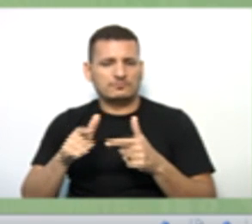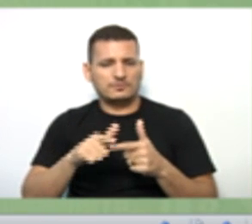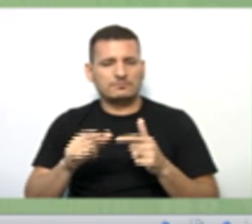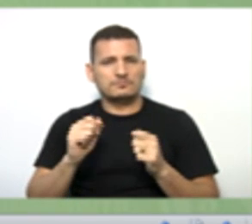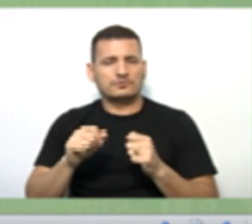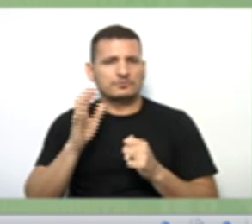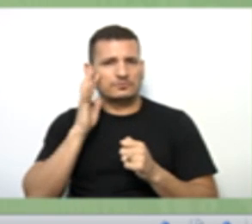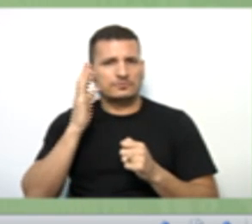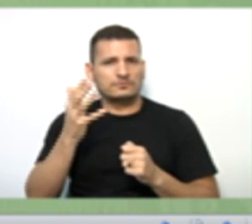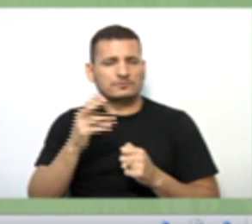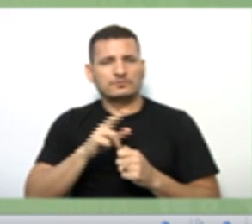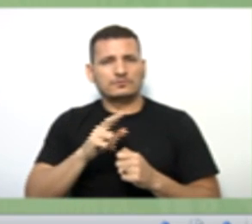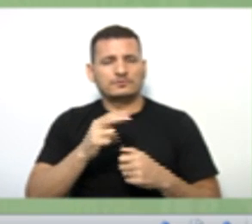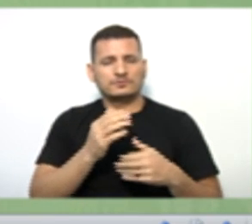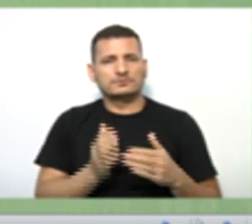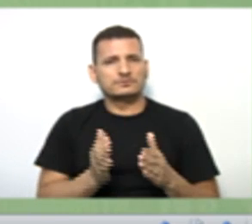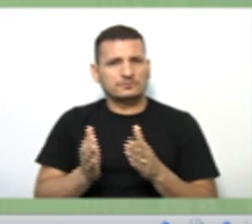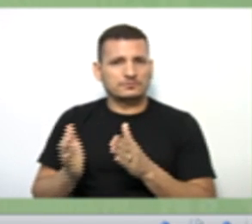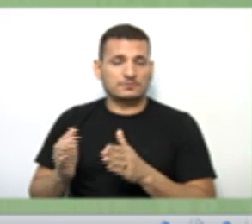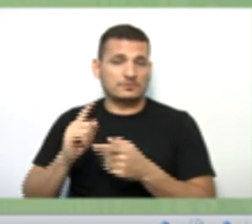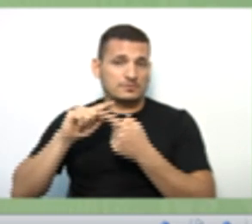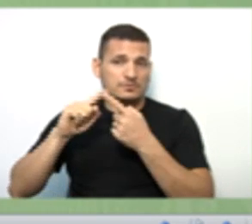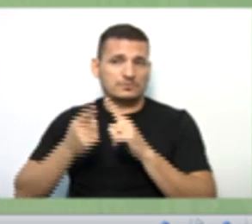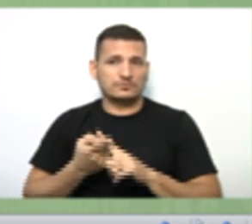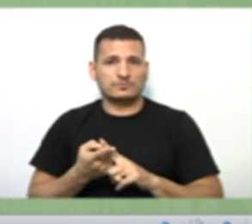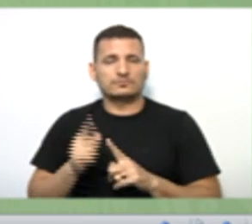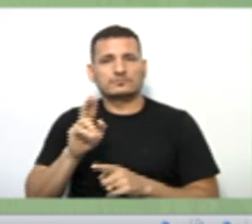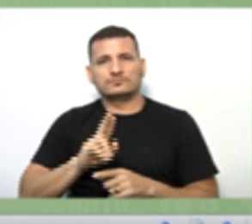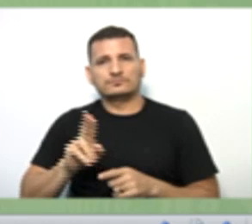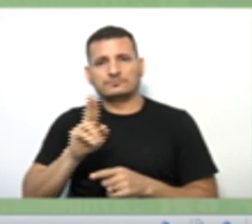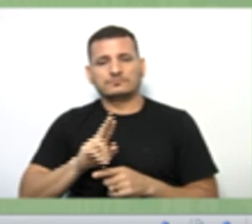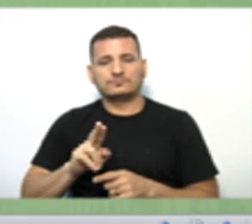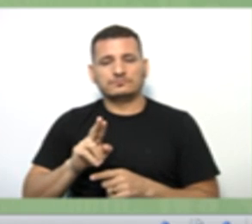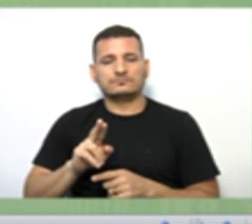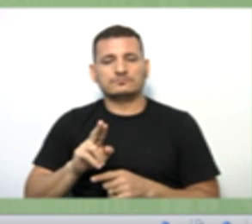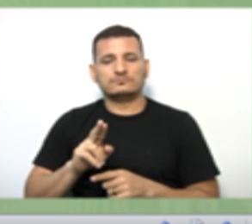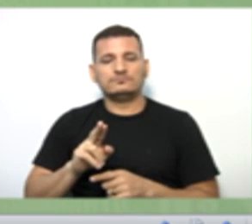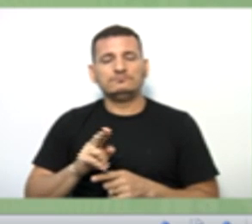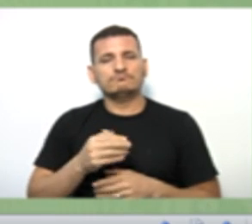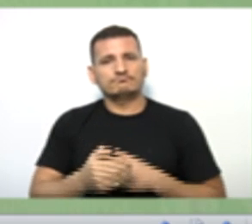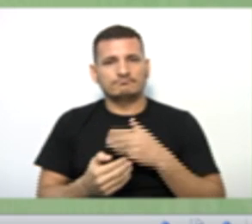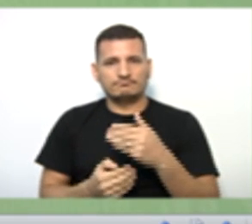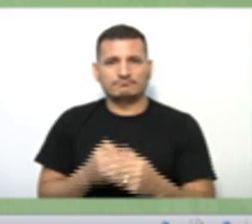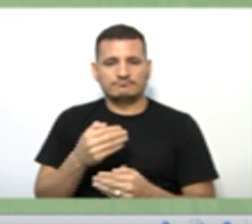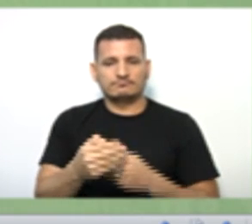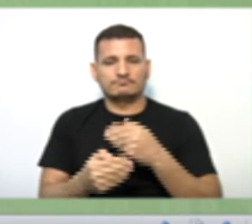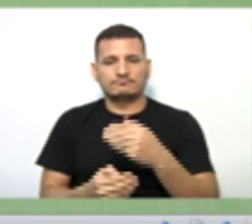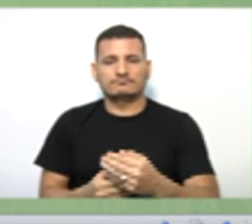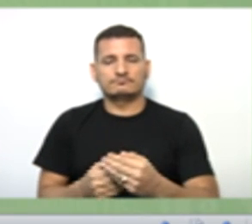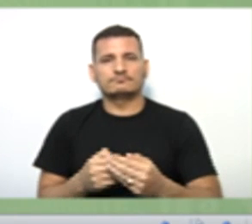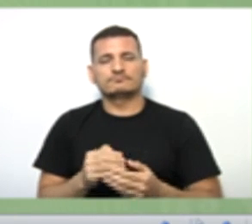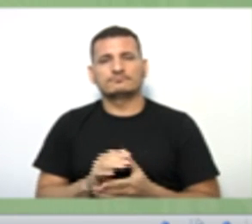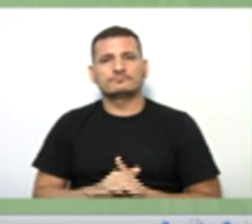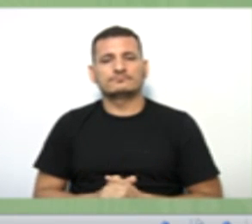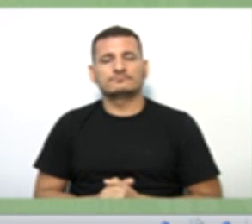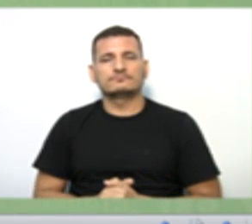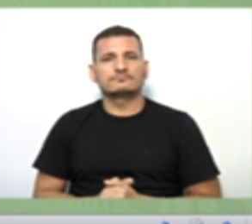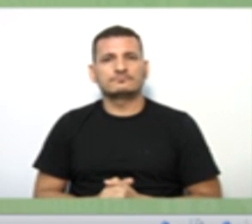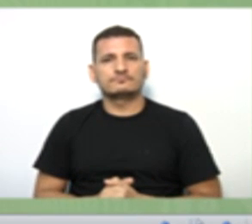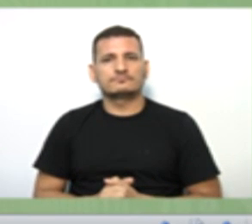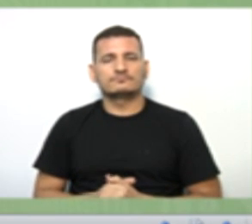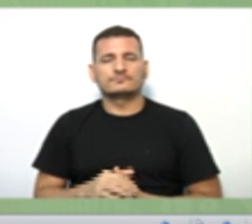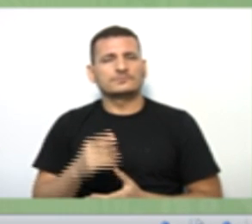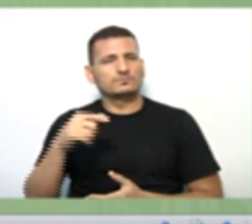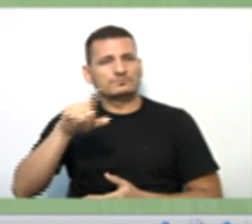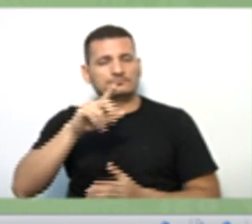forma sequencial e lógica, utilizando um passo a passo. Essa aqui eu não vou responder, não. Essa aqui eu acho que eu